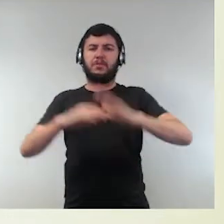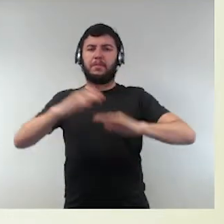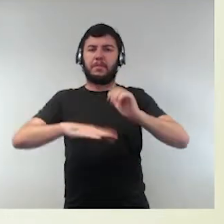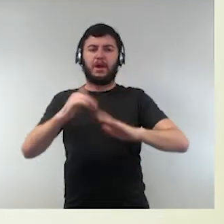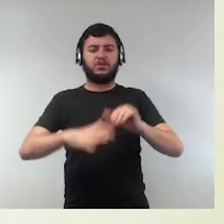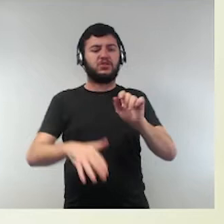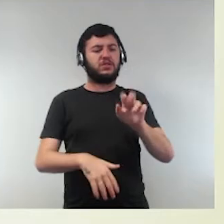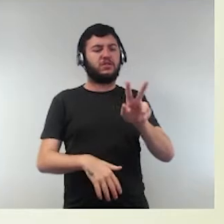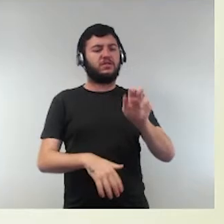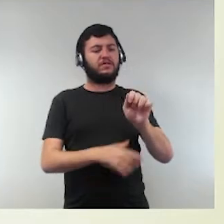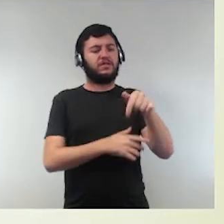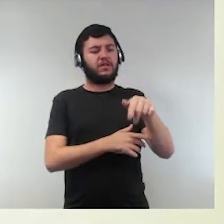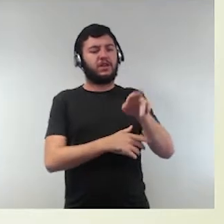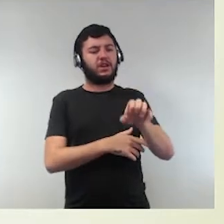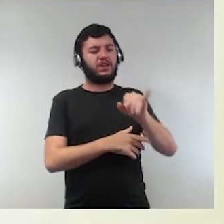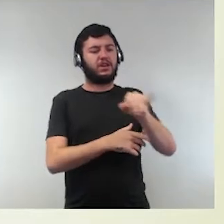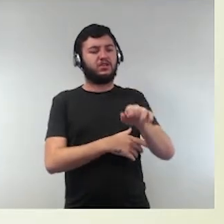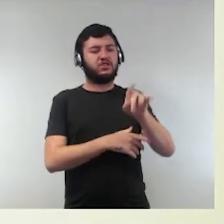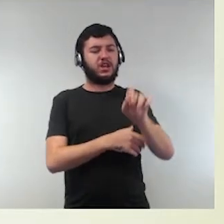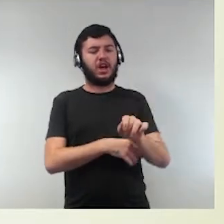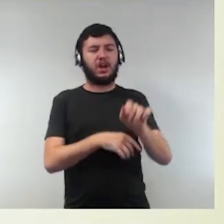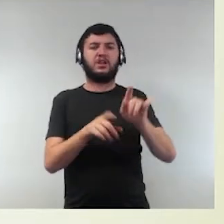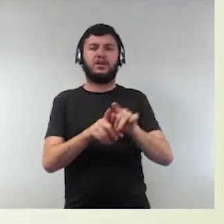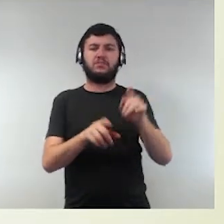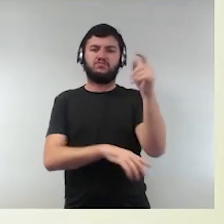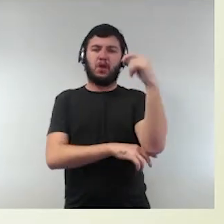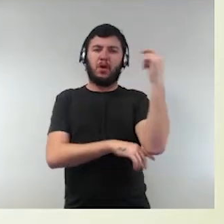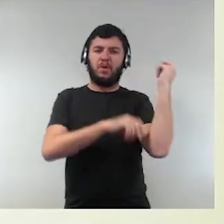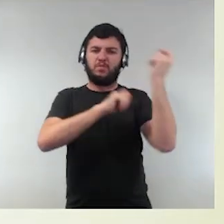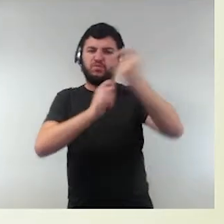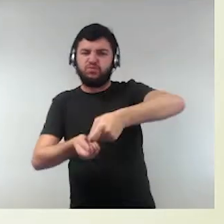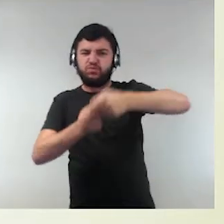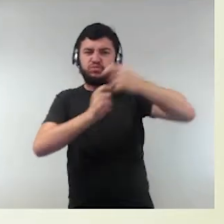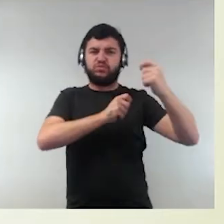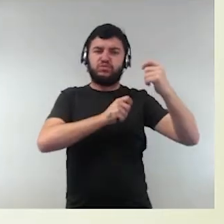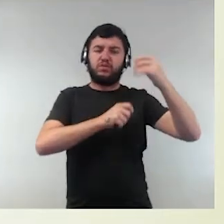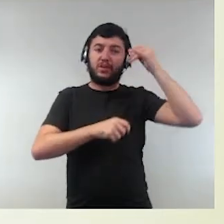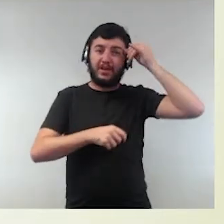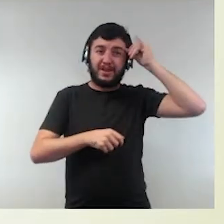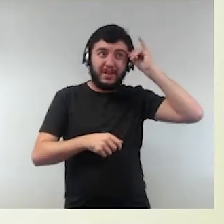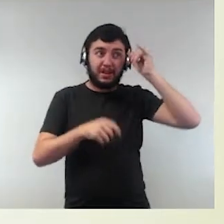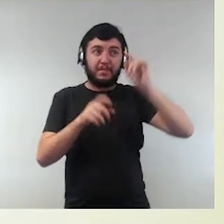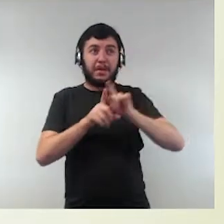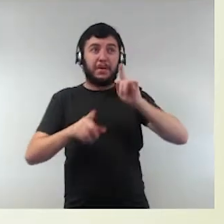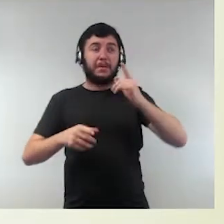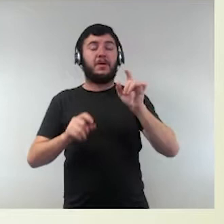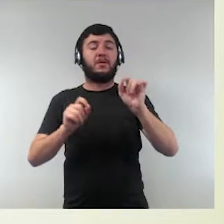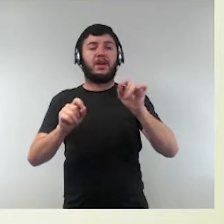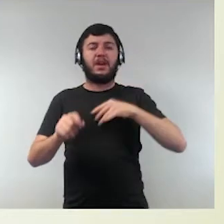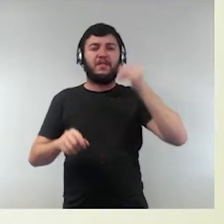e trabalhado para que não cause maus tratos e possa ser executada de uma forma